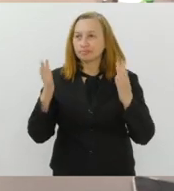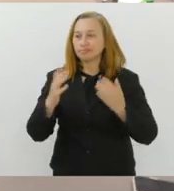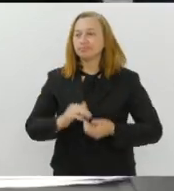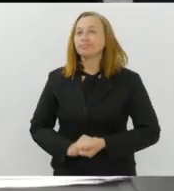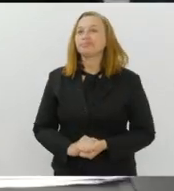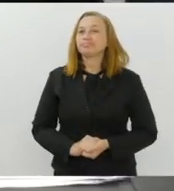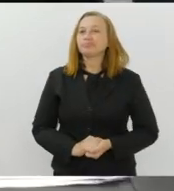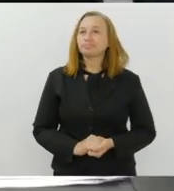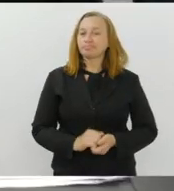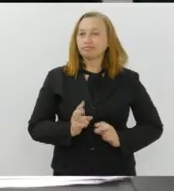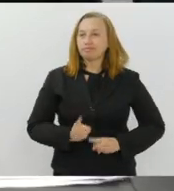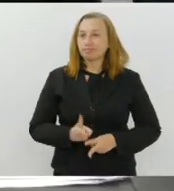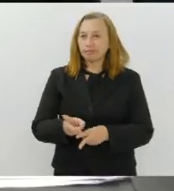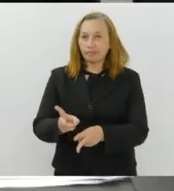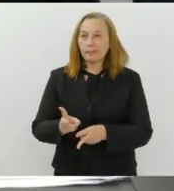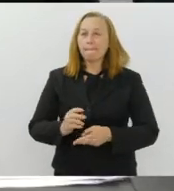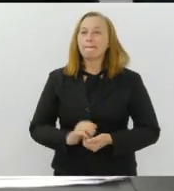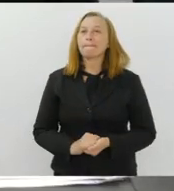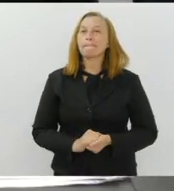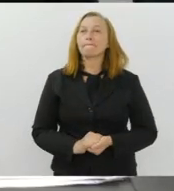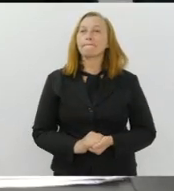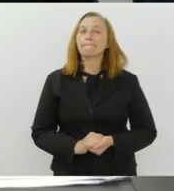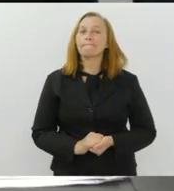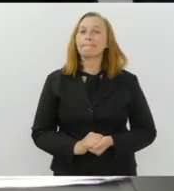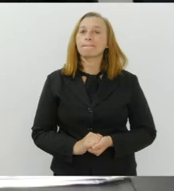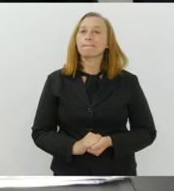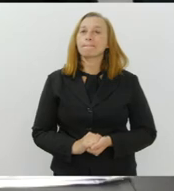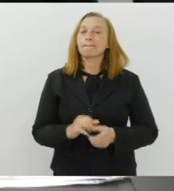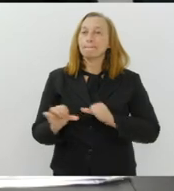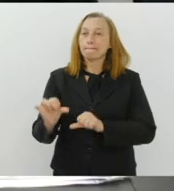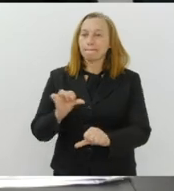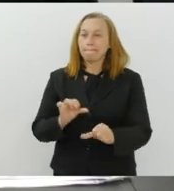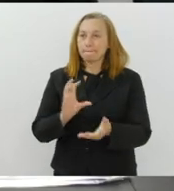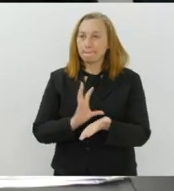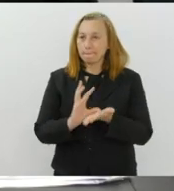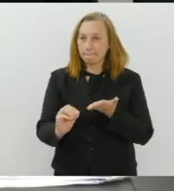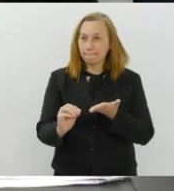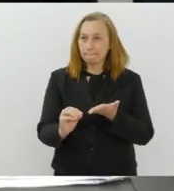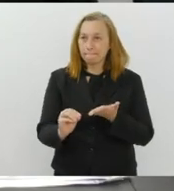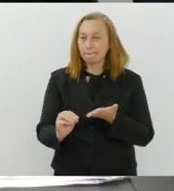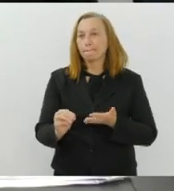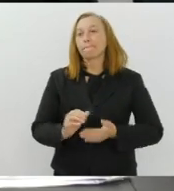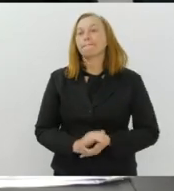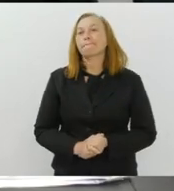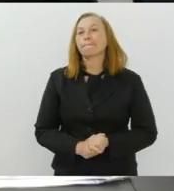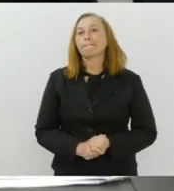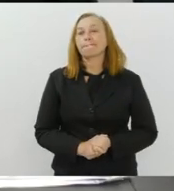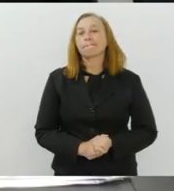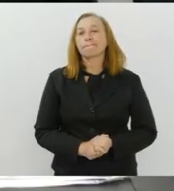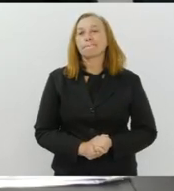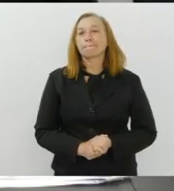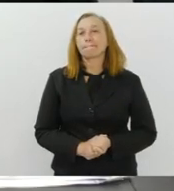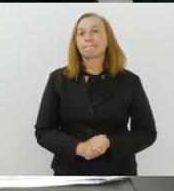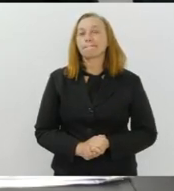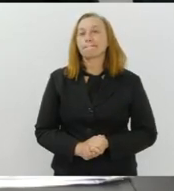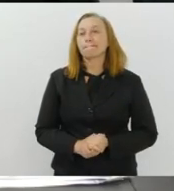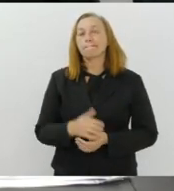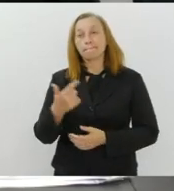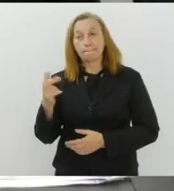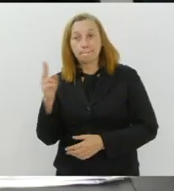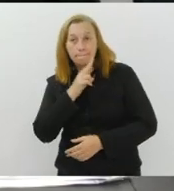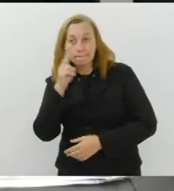Bom, dando continuidade ao processo, como eu disse, eu inverti a pauta por uma questão de logística do doutor Guilherme, da